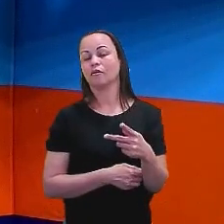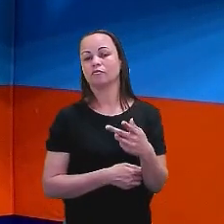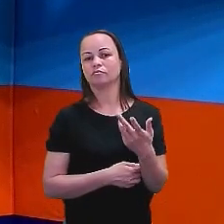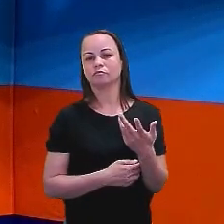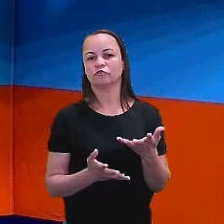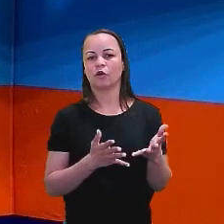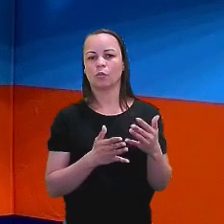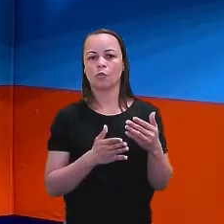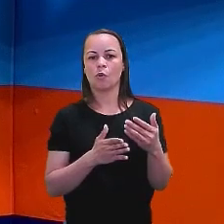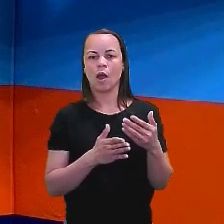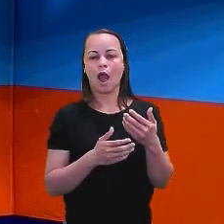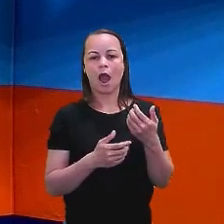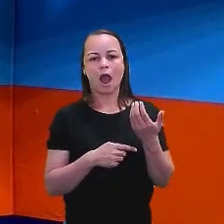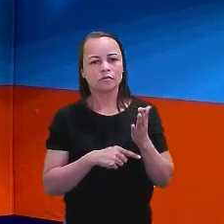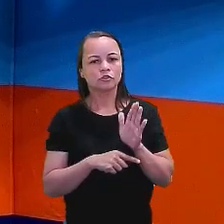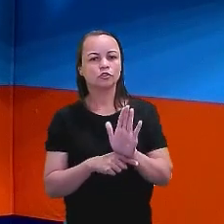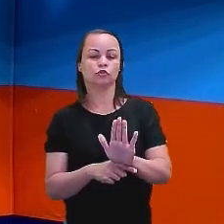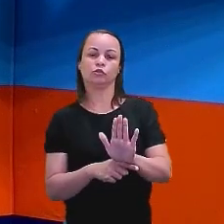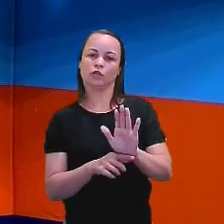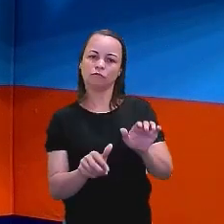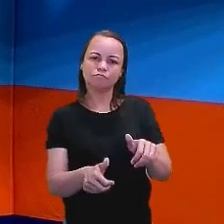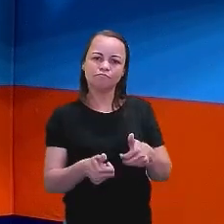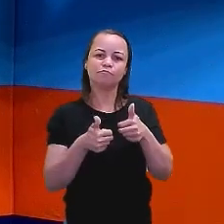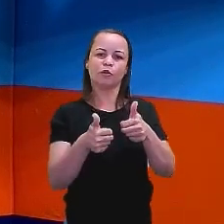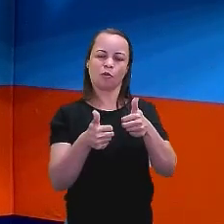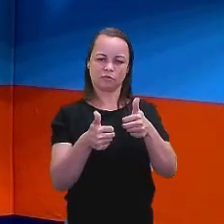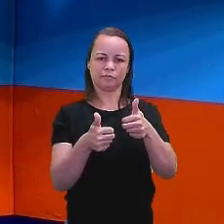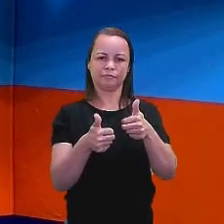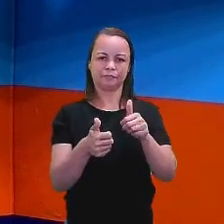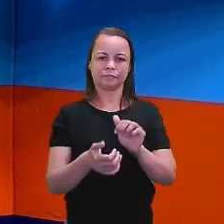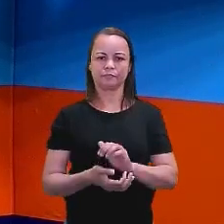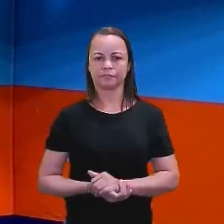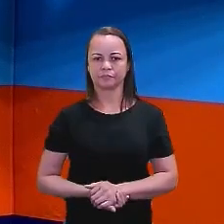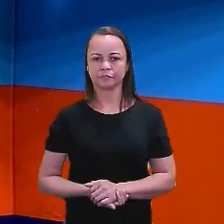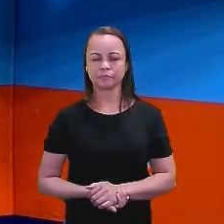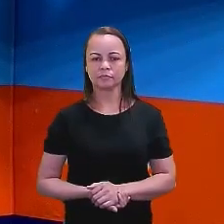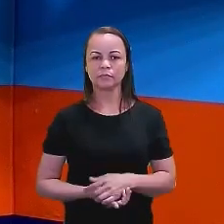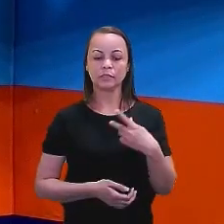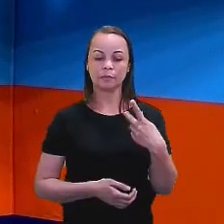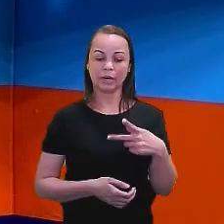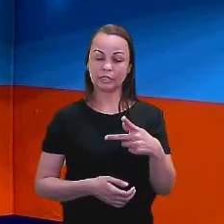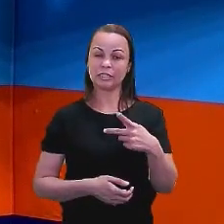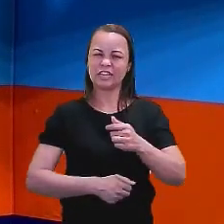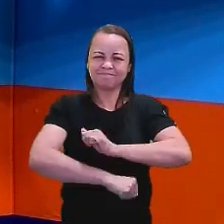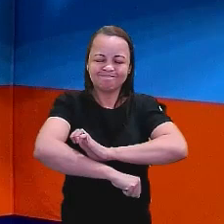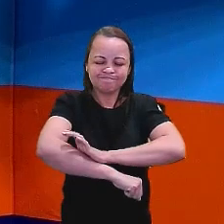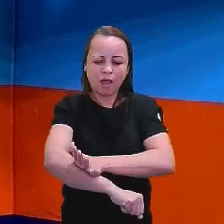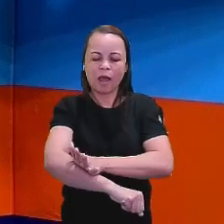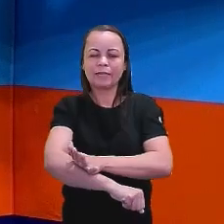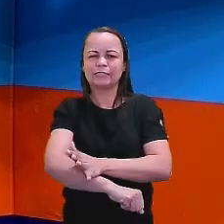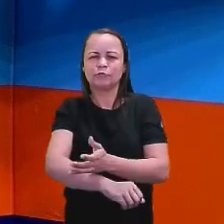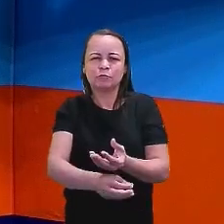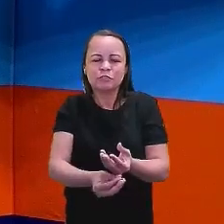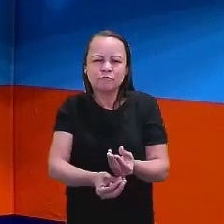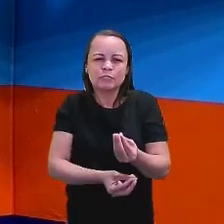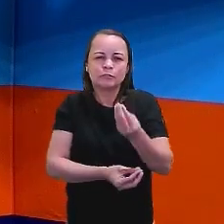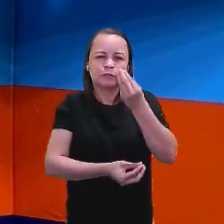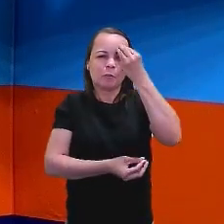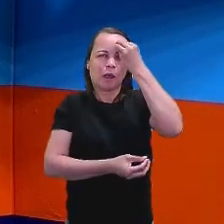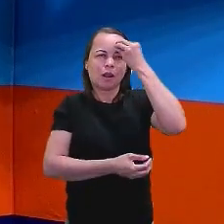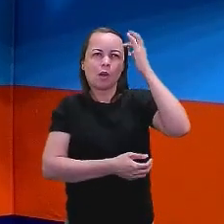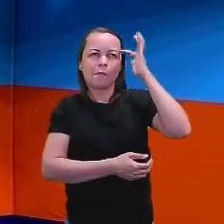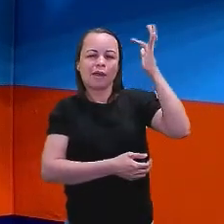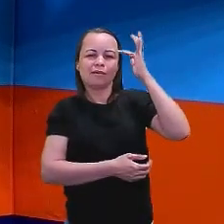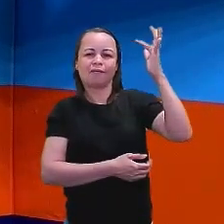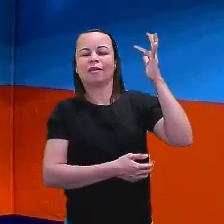vão contribuir de forma muito positiva para que esse racismo que fica no plano do